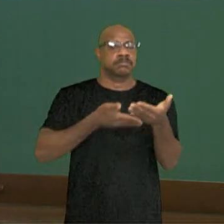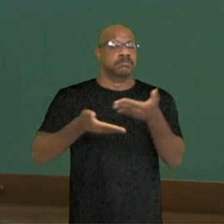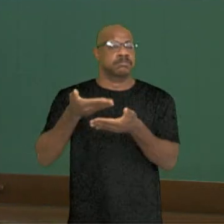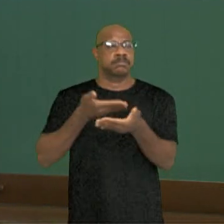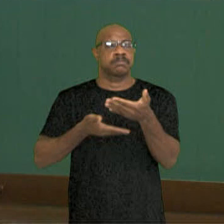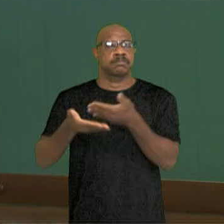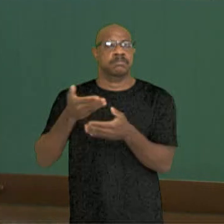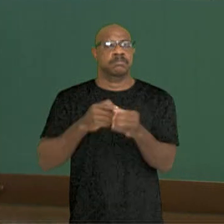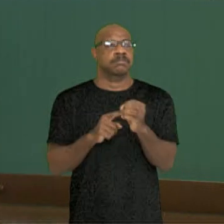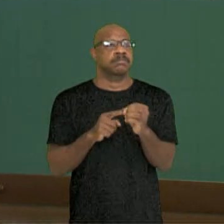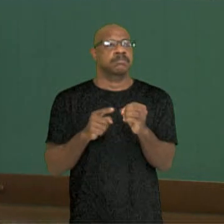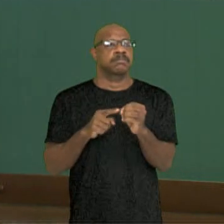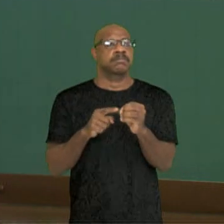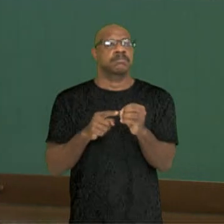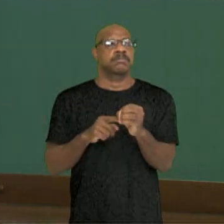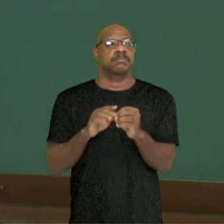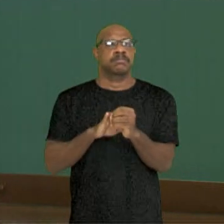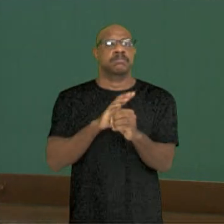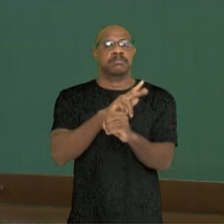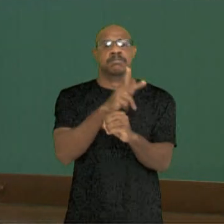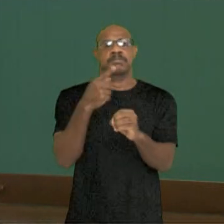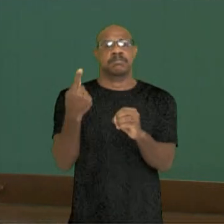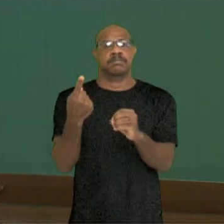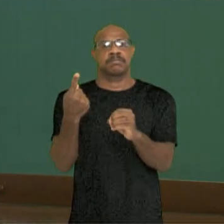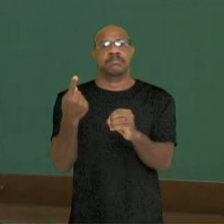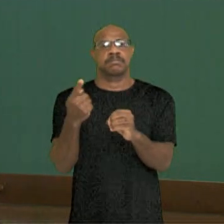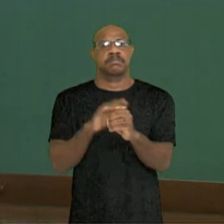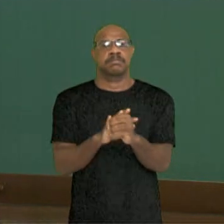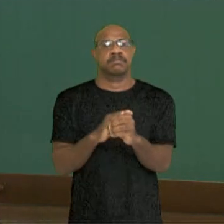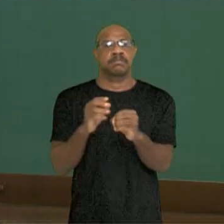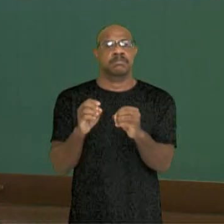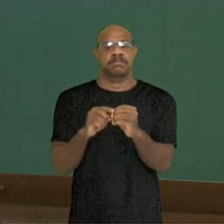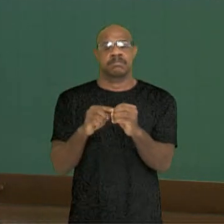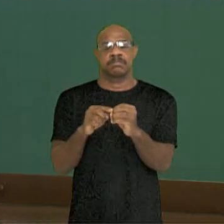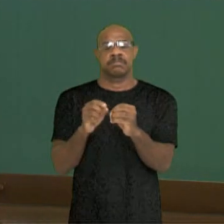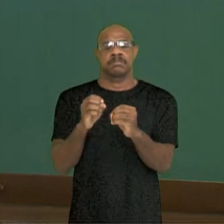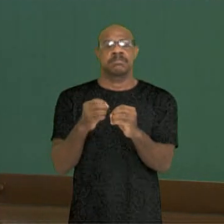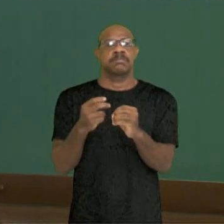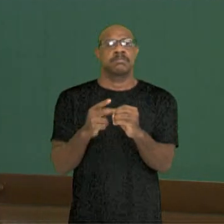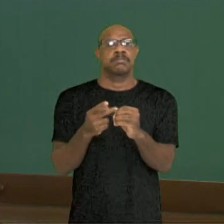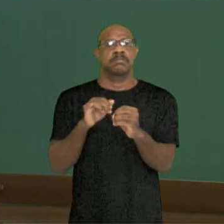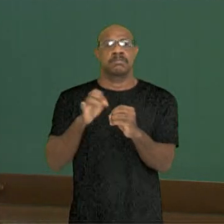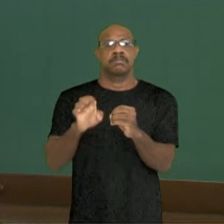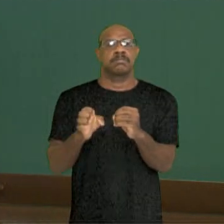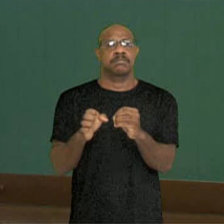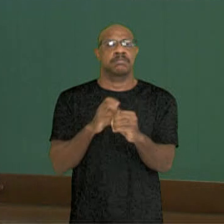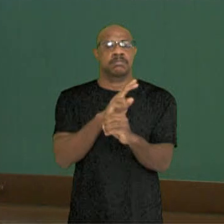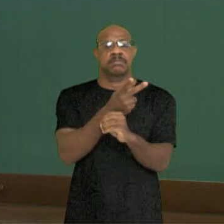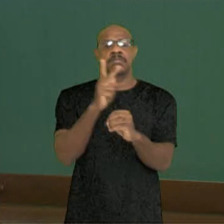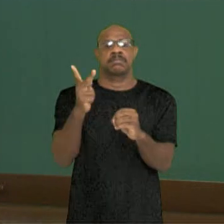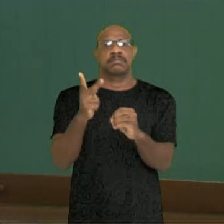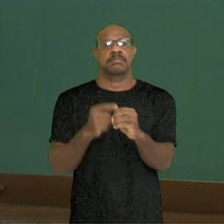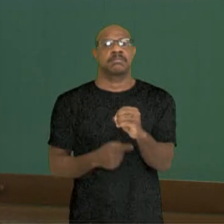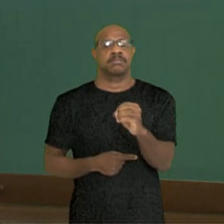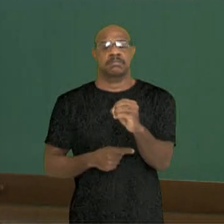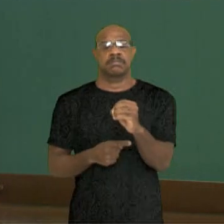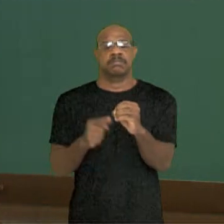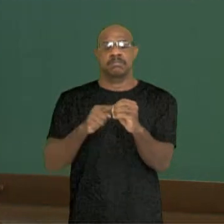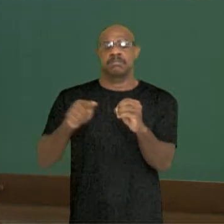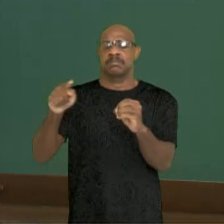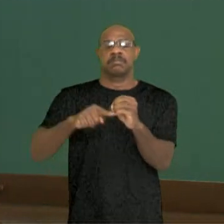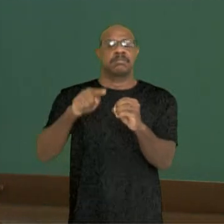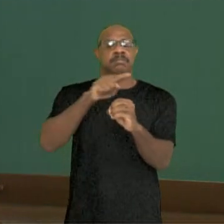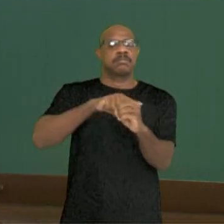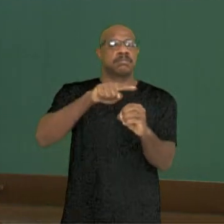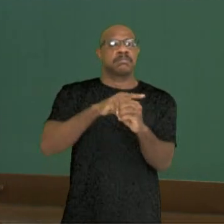ao ponto do oxigênio atingir a regra do octeto, 8 elétrons no último nível, e o hidrogênio assemelhar-se ao gás hélio com